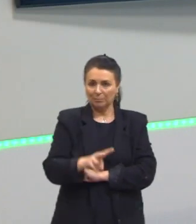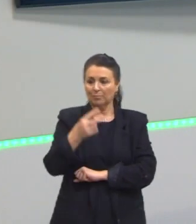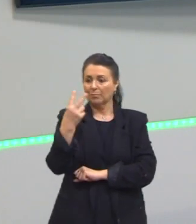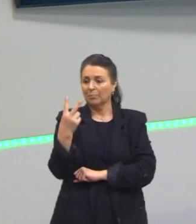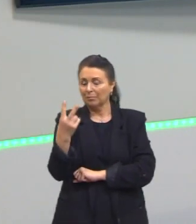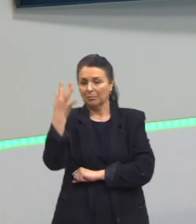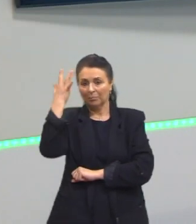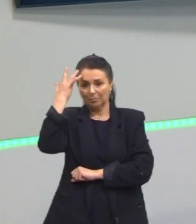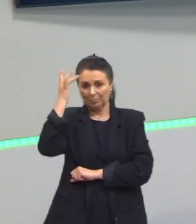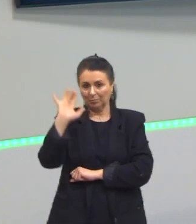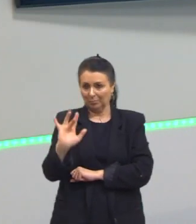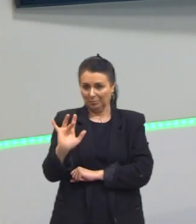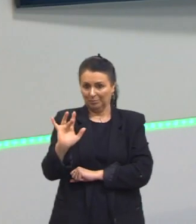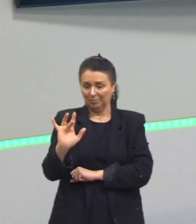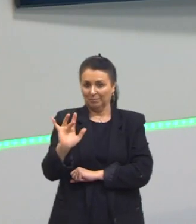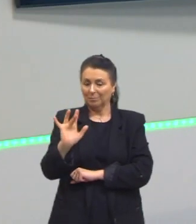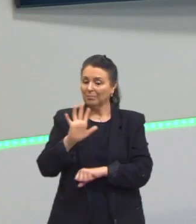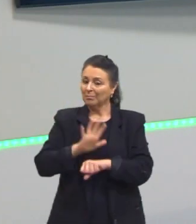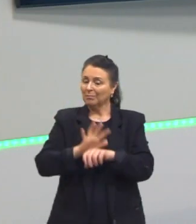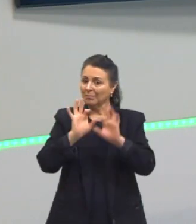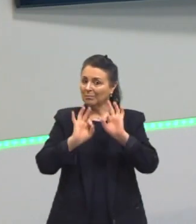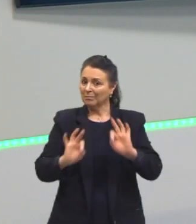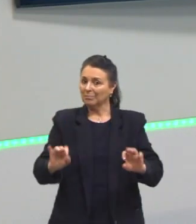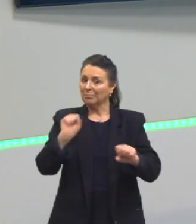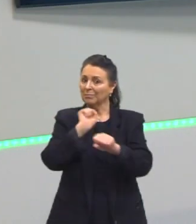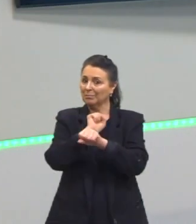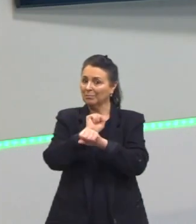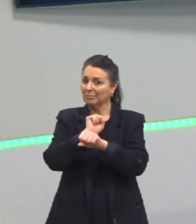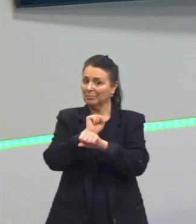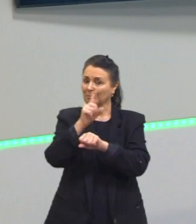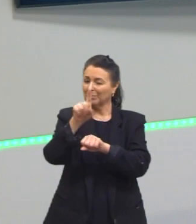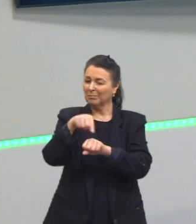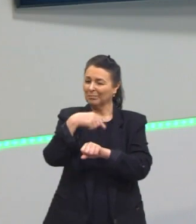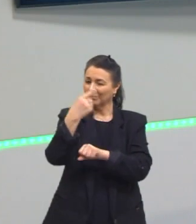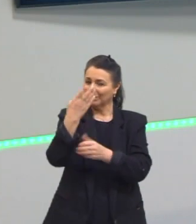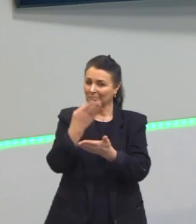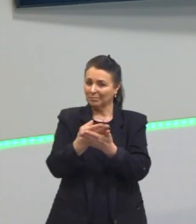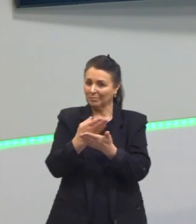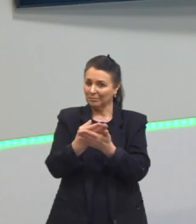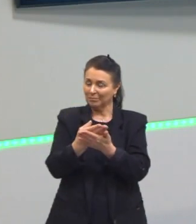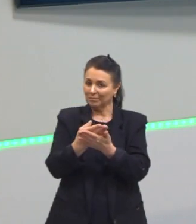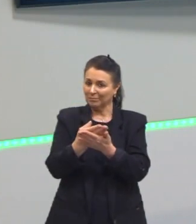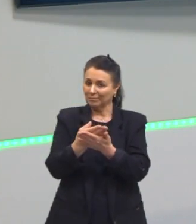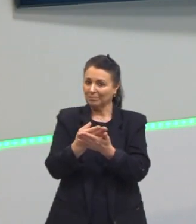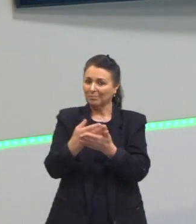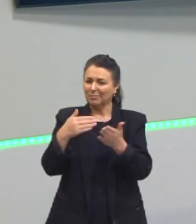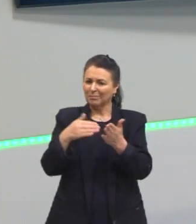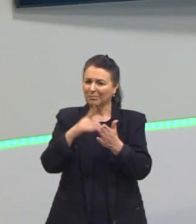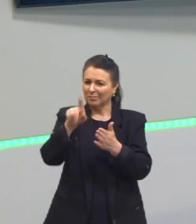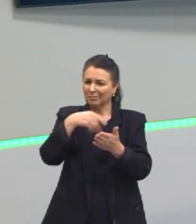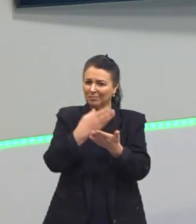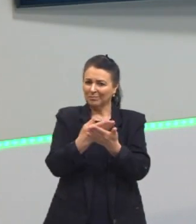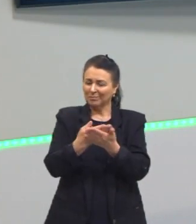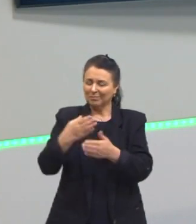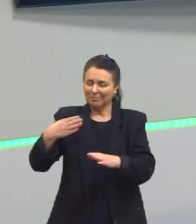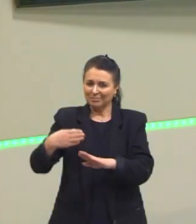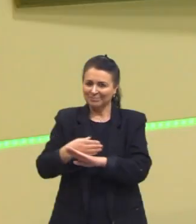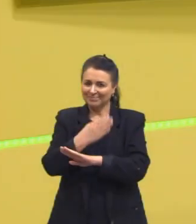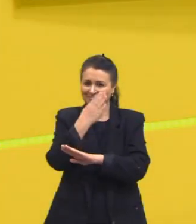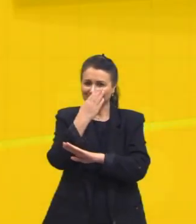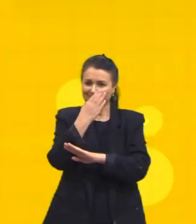gente costuma ir trabalhar. Conto com vocês, gente, na próxima aula. Não percam. Até lá. Partiu passar.